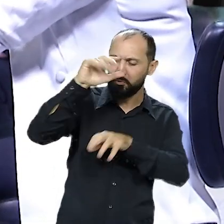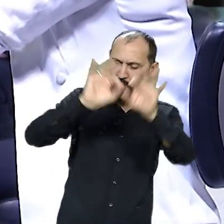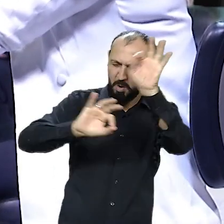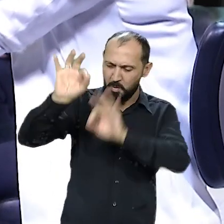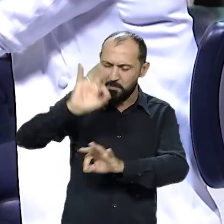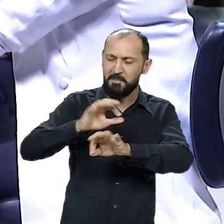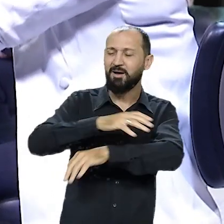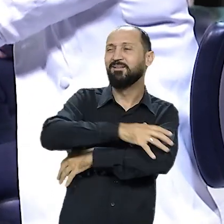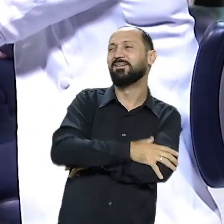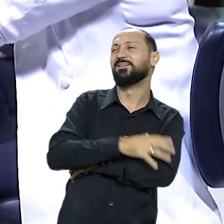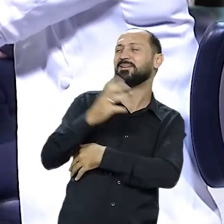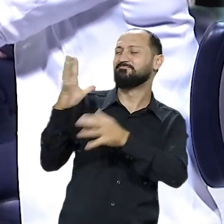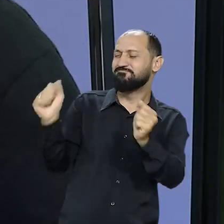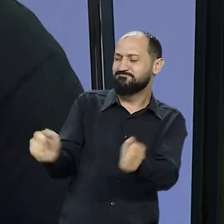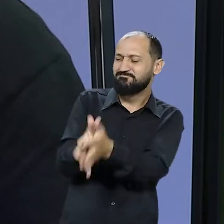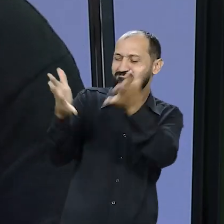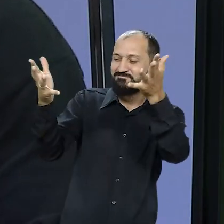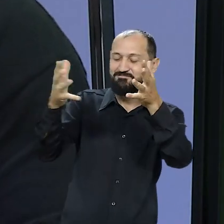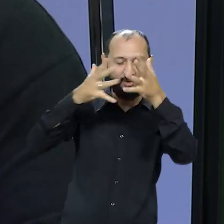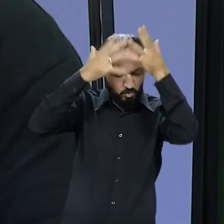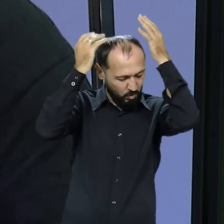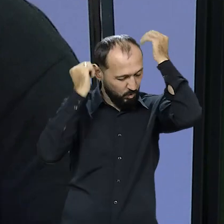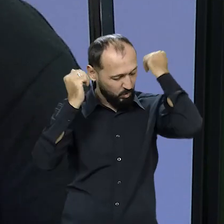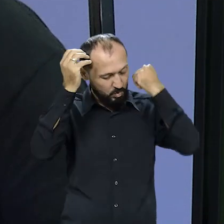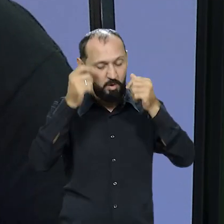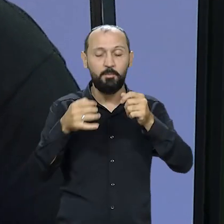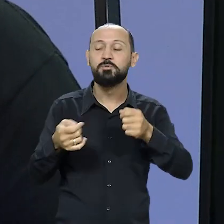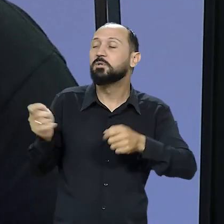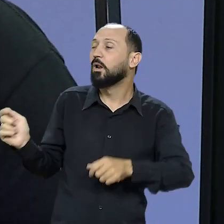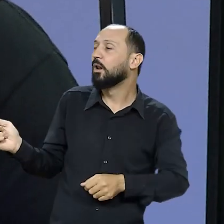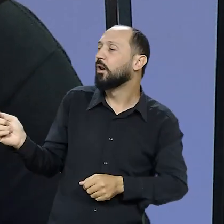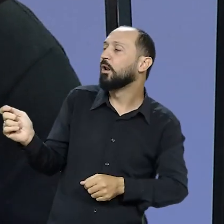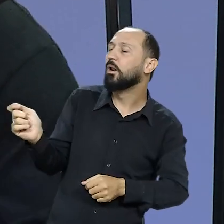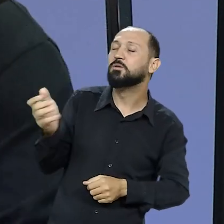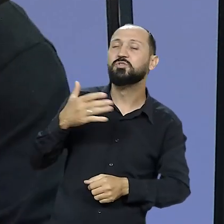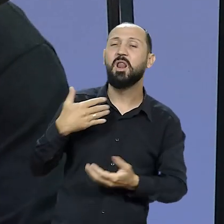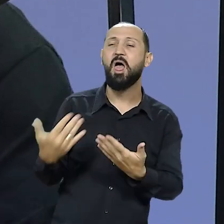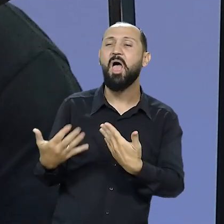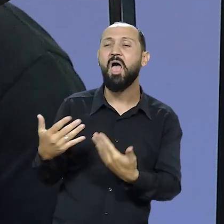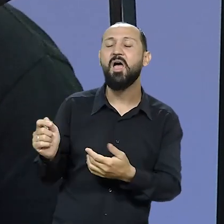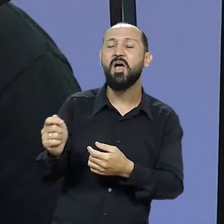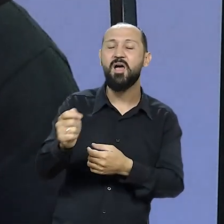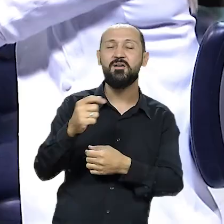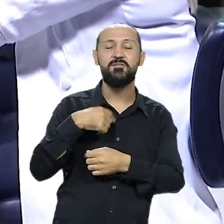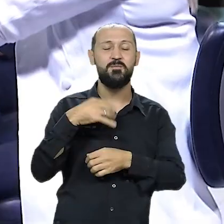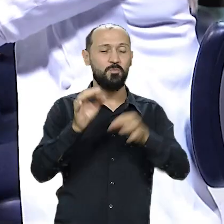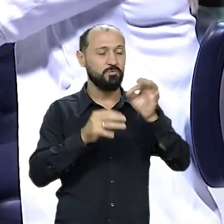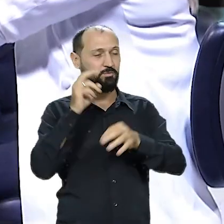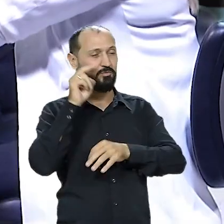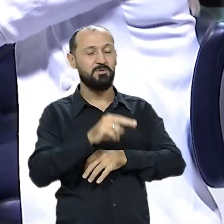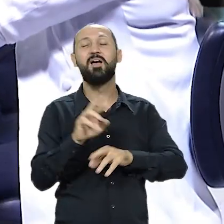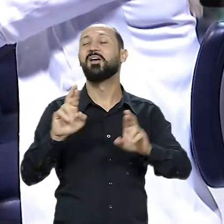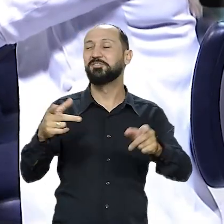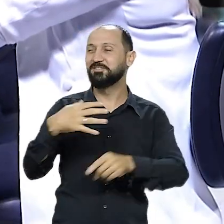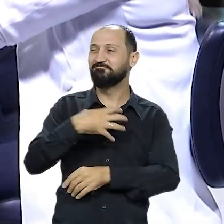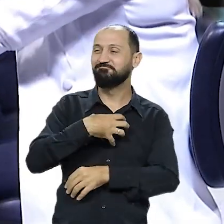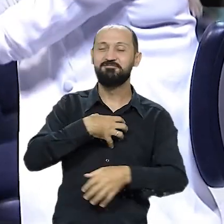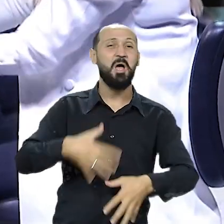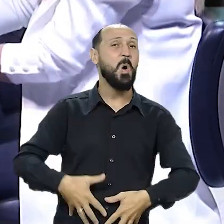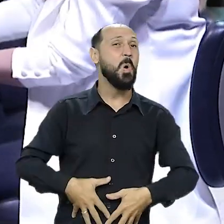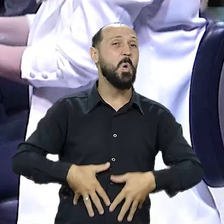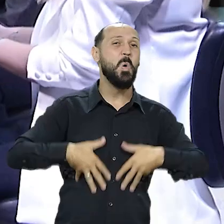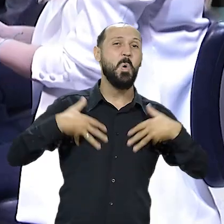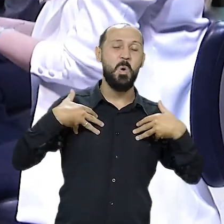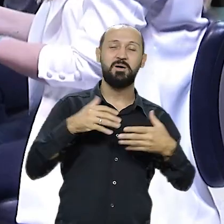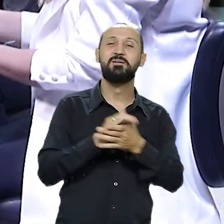dele bonita, arrumada, toda brilhosa, puxando ela no cabresto bem devagarzinho para o juiz avaliar, é diferente. É o